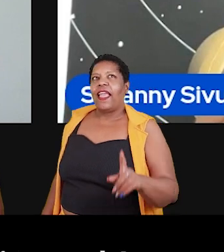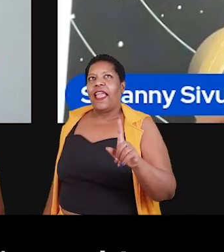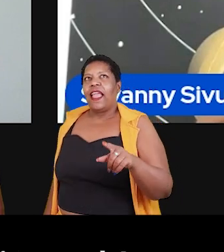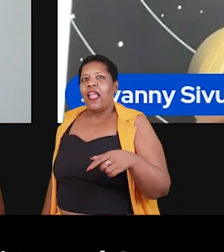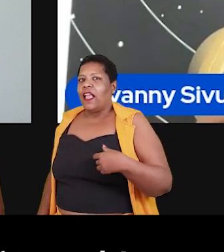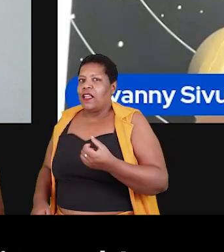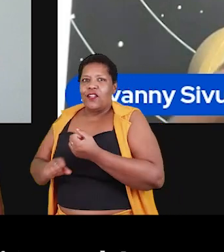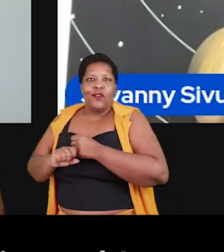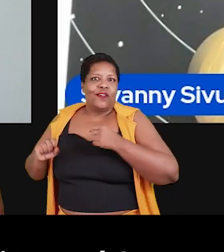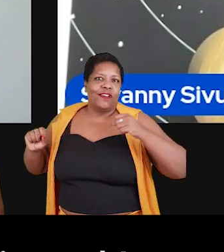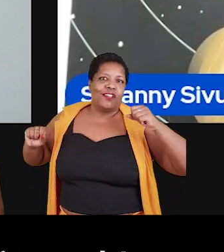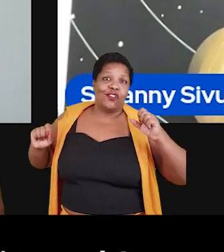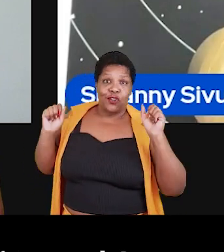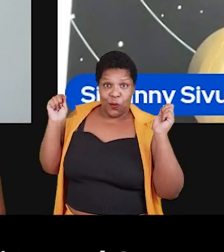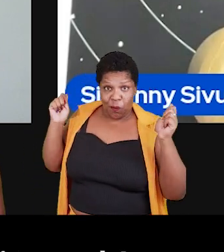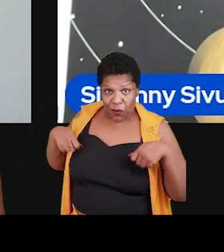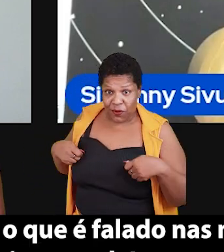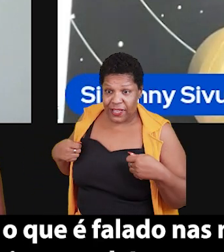muito grande. E poder